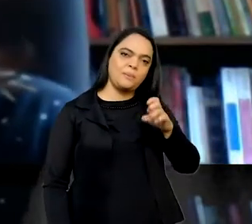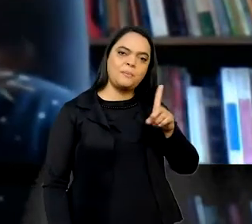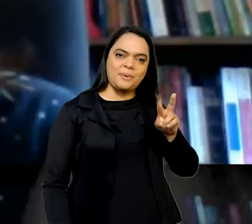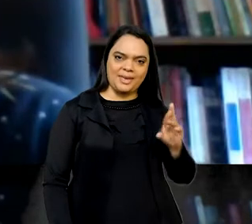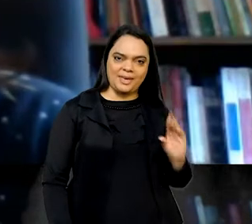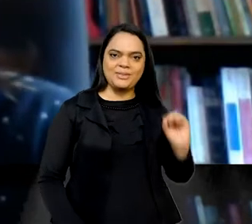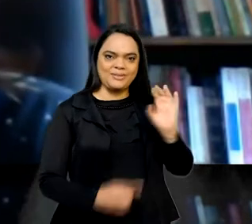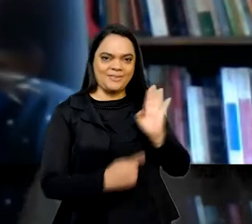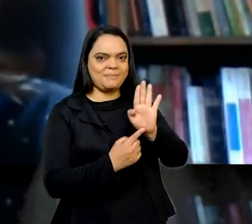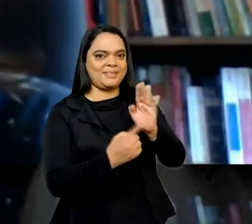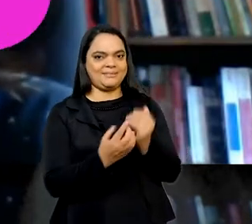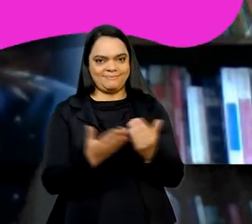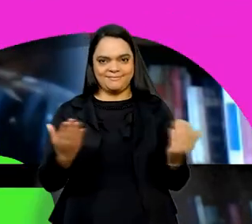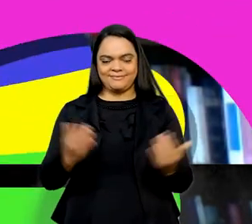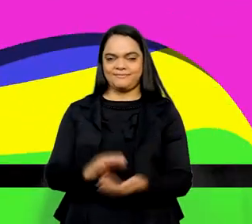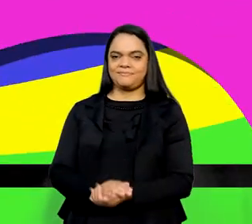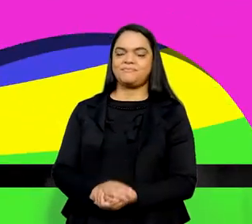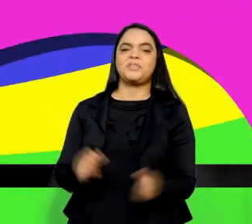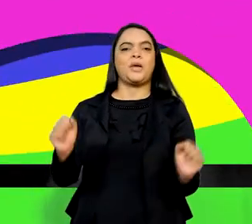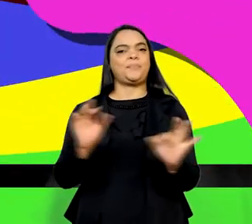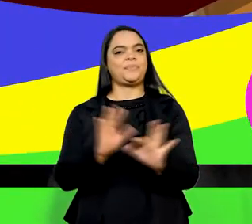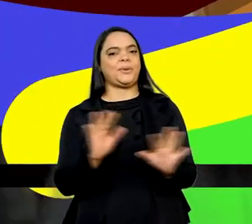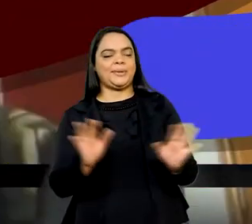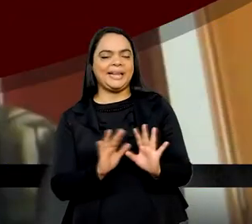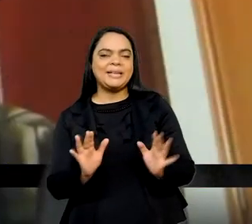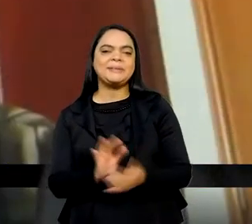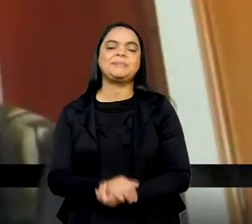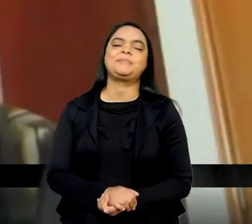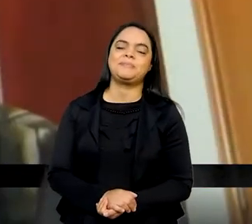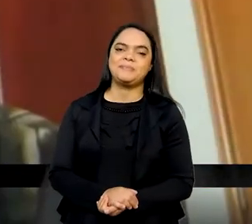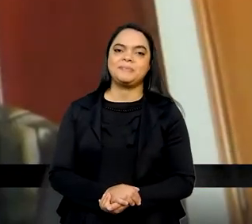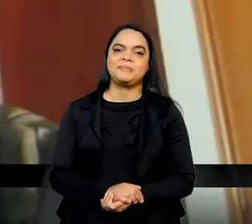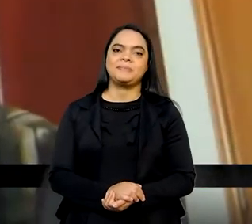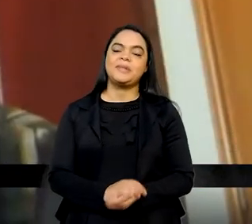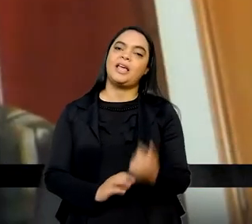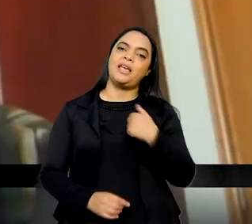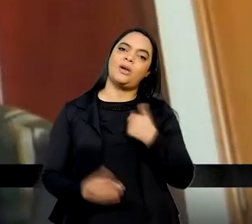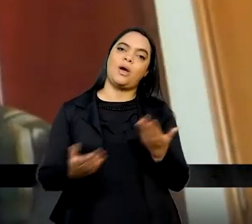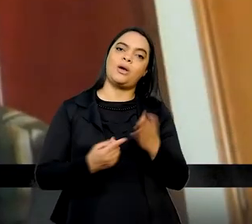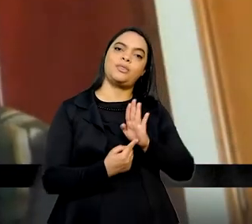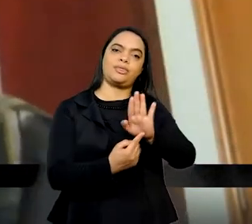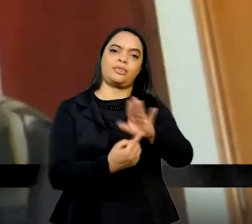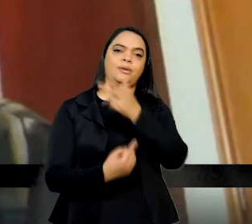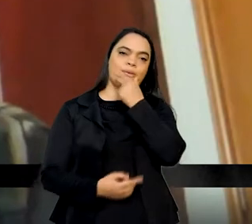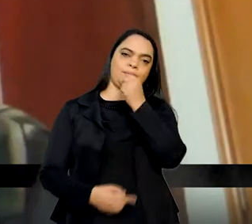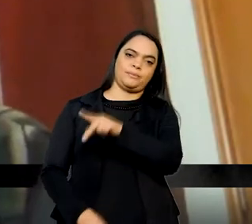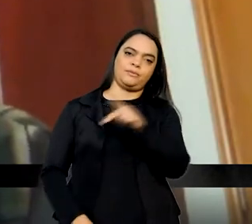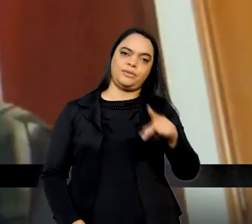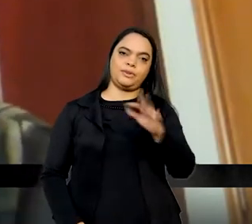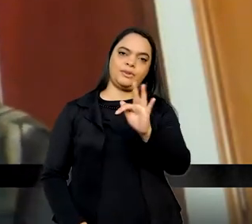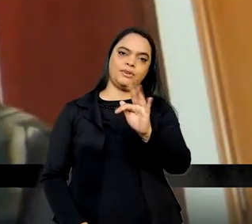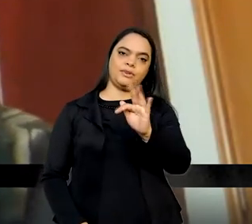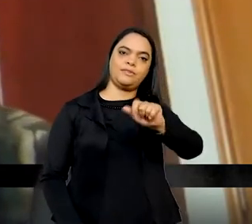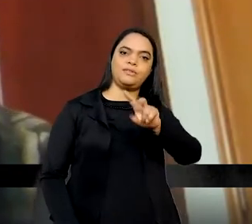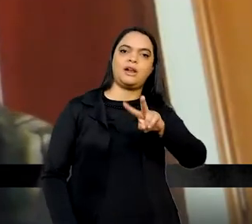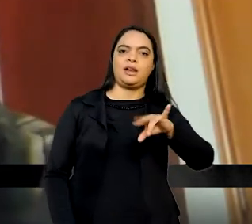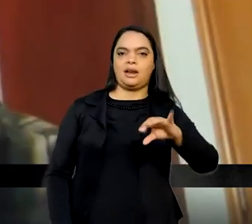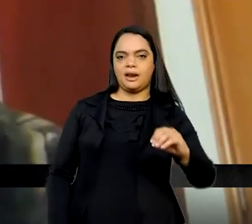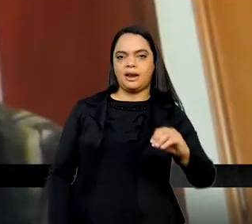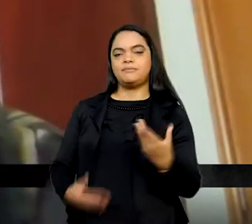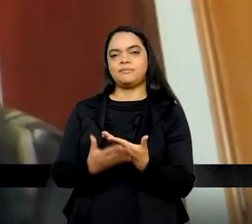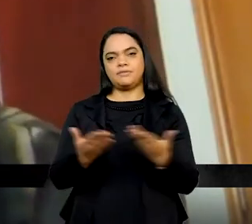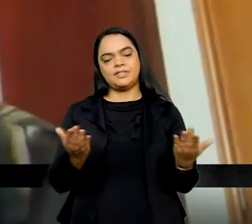pouquinho mais para vocês. Olá, pessoal. Vou apresentar o professor Flávio aqui para a gente.